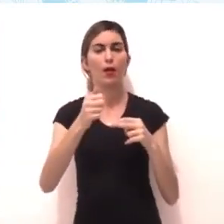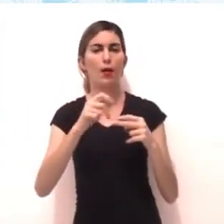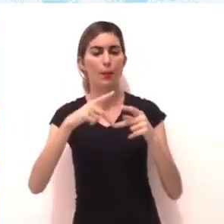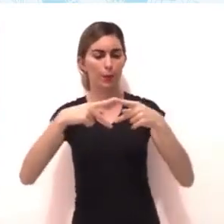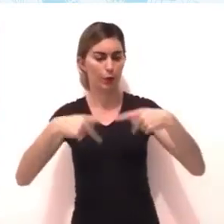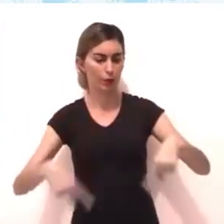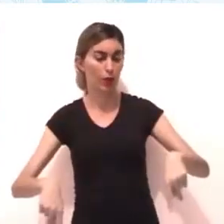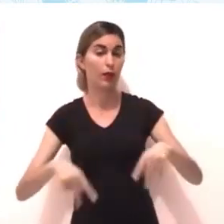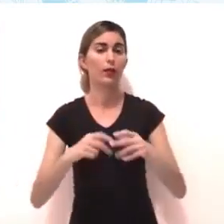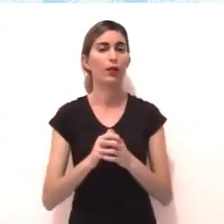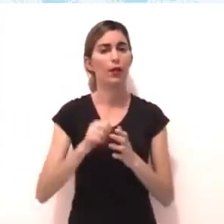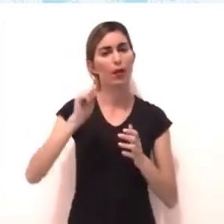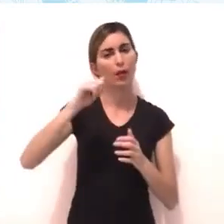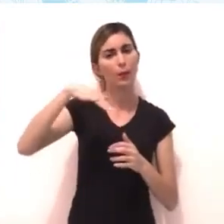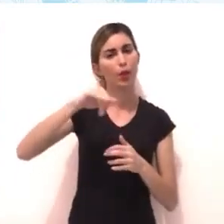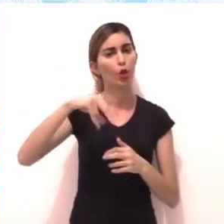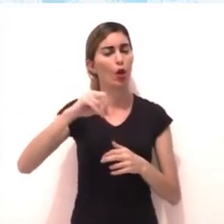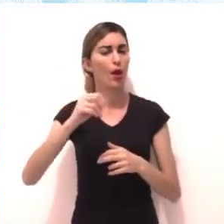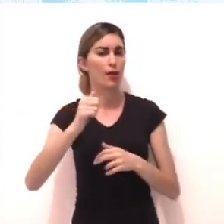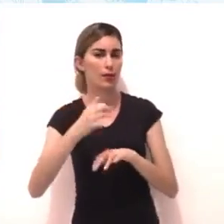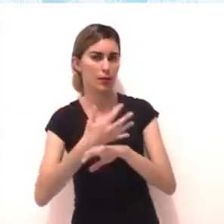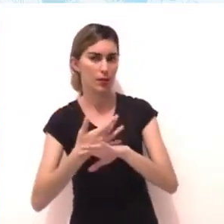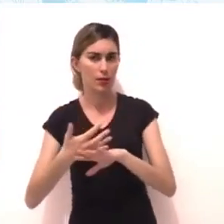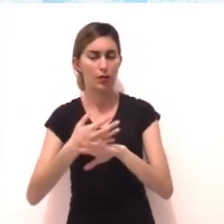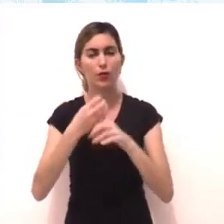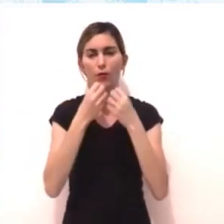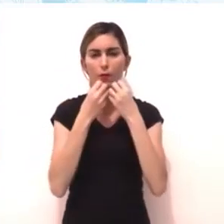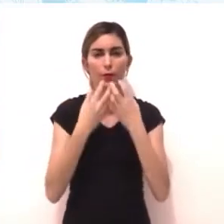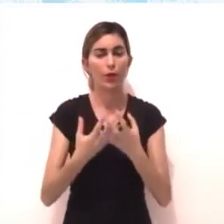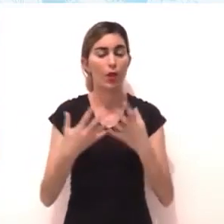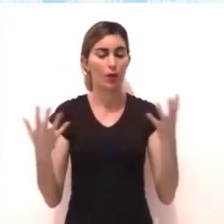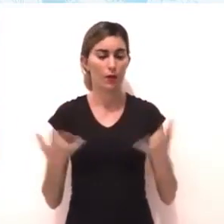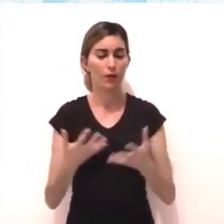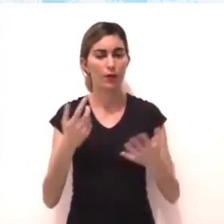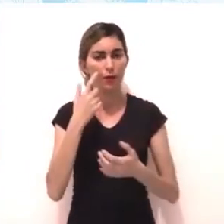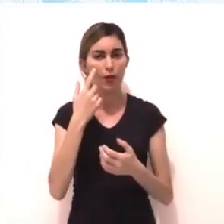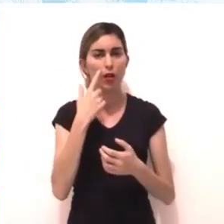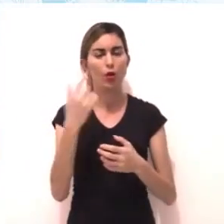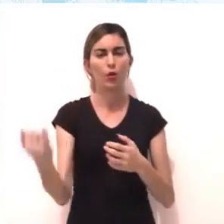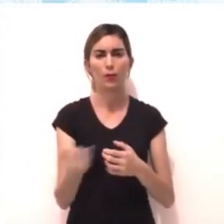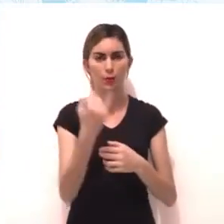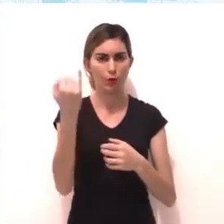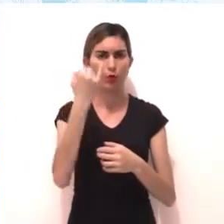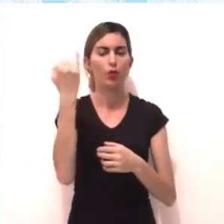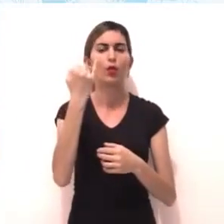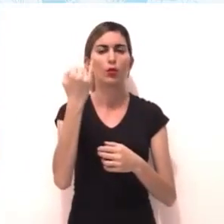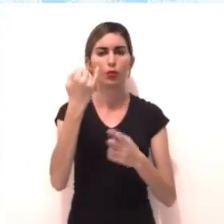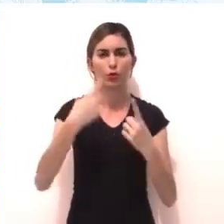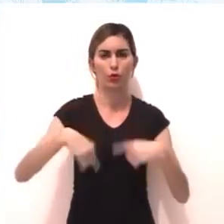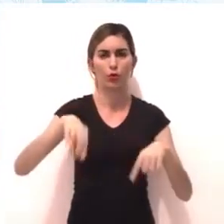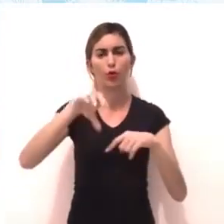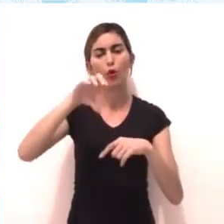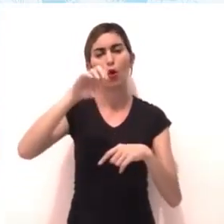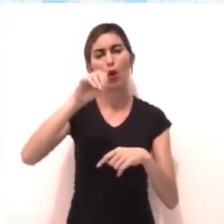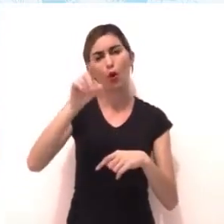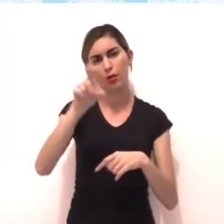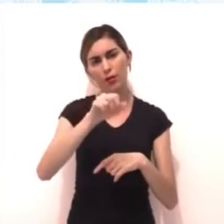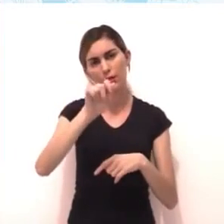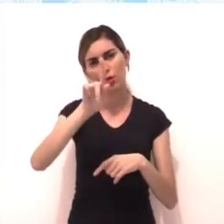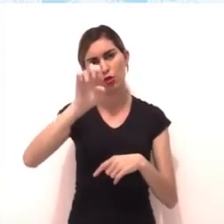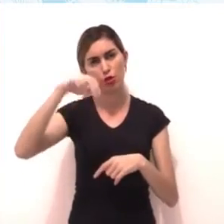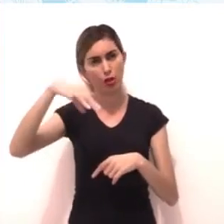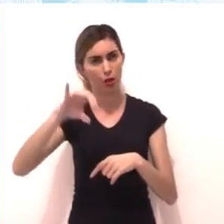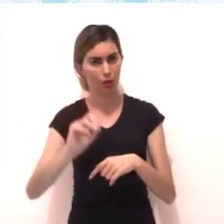proteína e aminoácidos. Bom, vamos ver agora a importância do oxigênio.